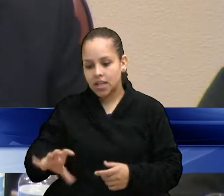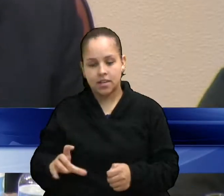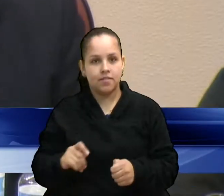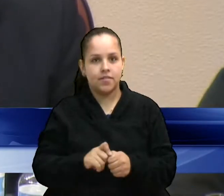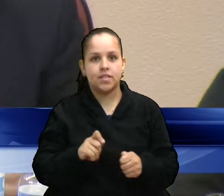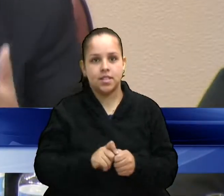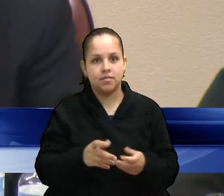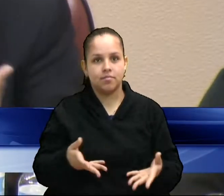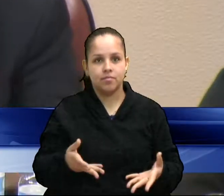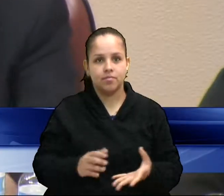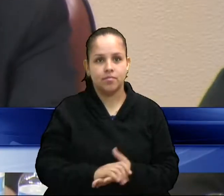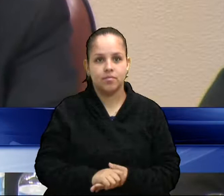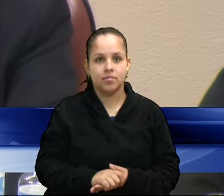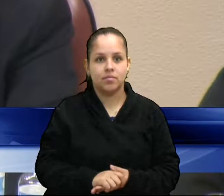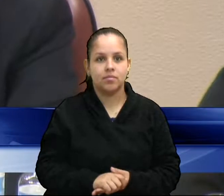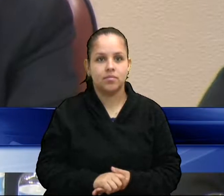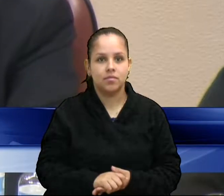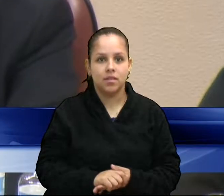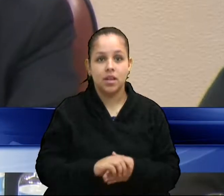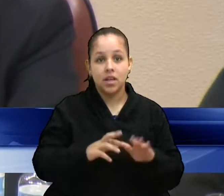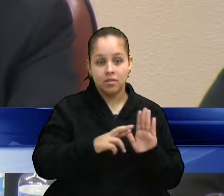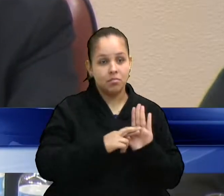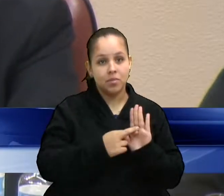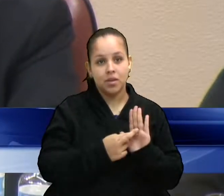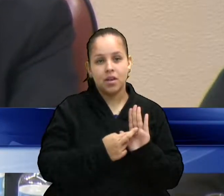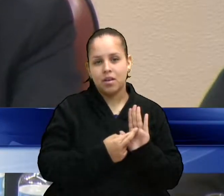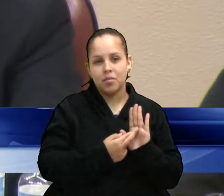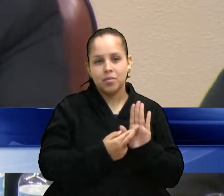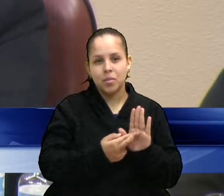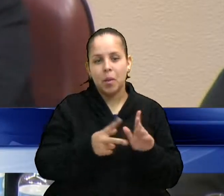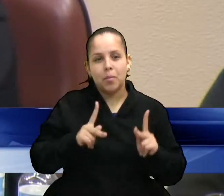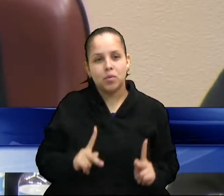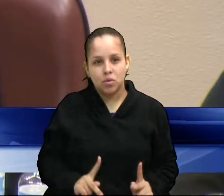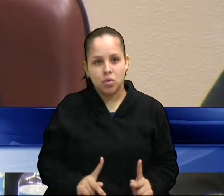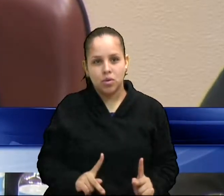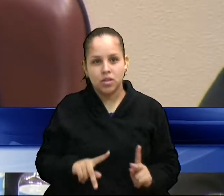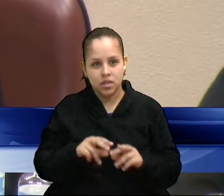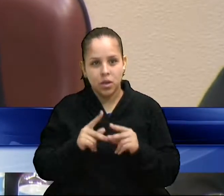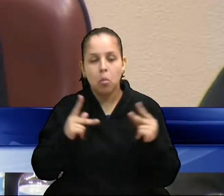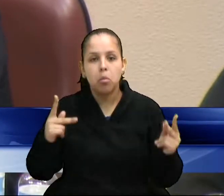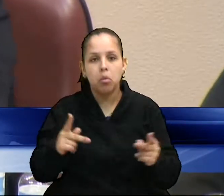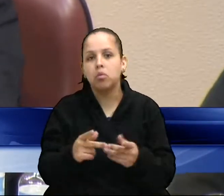Foi os vereadores e nós que também representamos a população. Eu quero aqui,